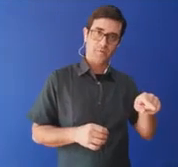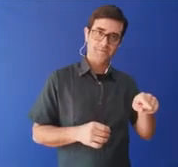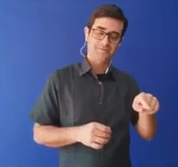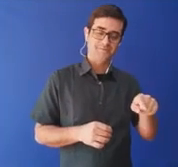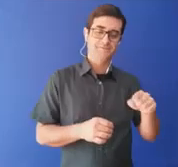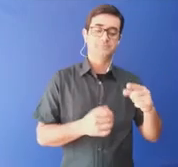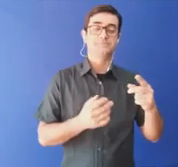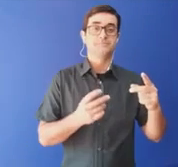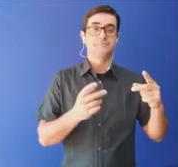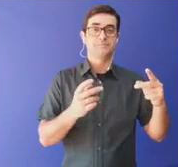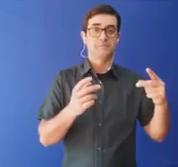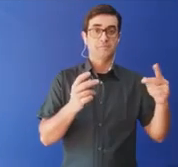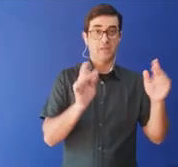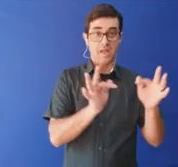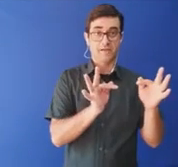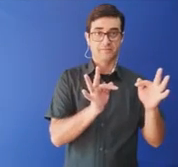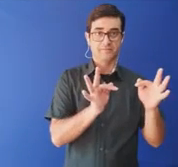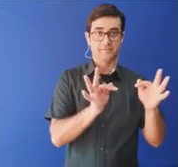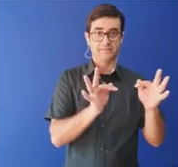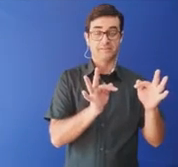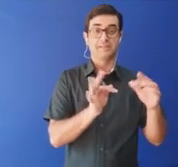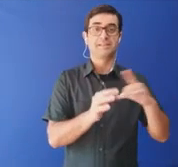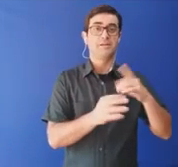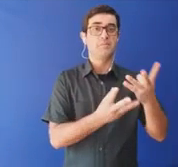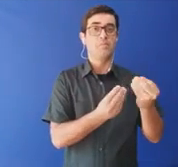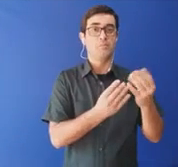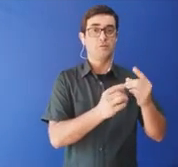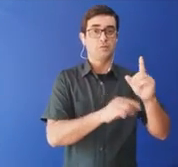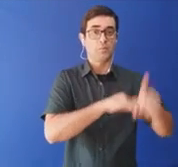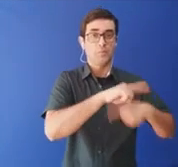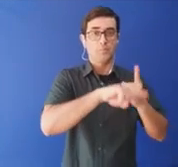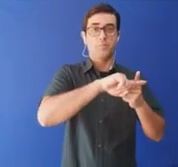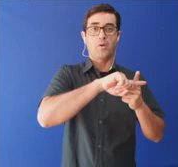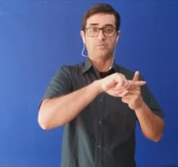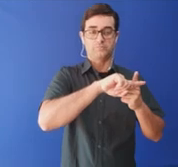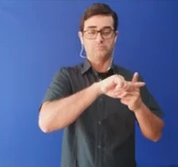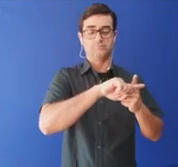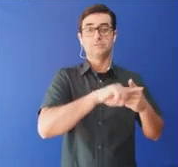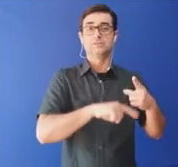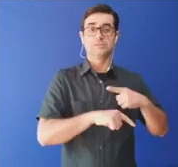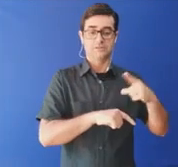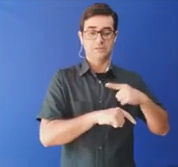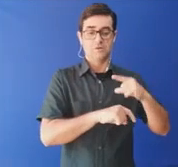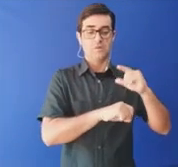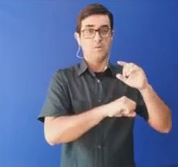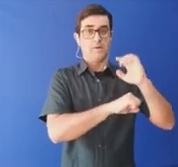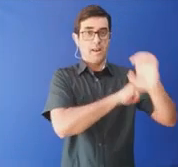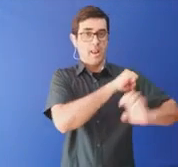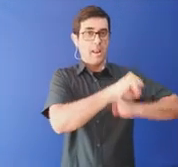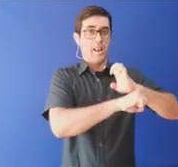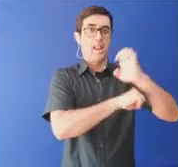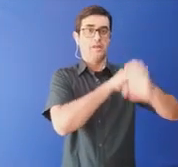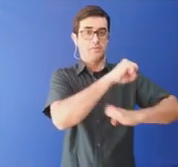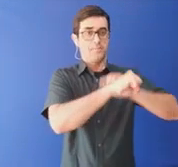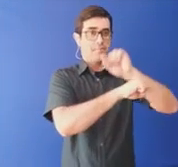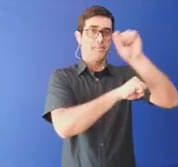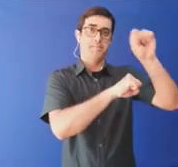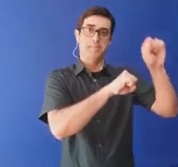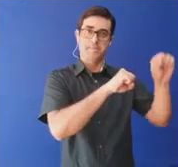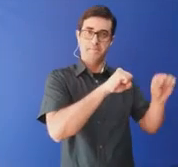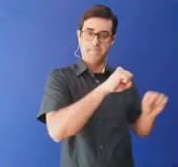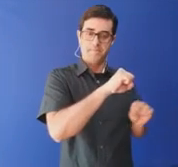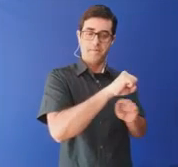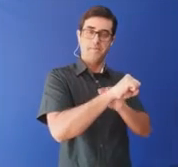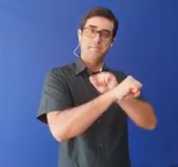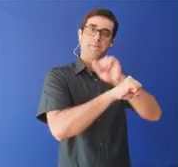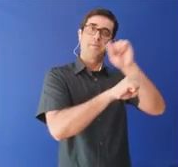tem o primeiro e segundo nível, mas tem mais prótons no núcleo, então a atração teria que ser grande. Só que, como ele tem tantos elétrons